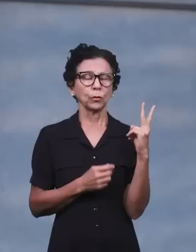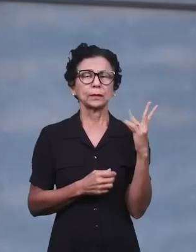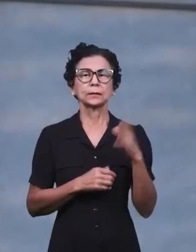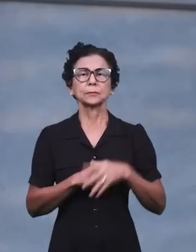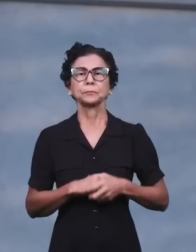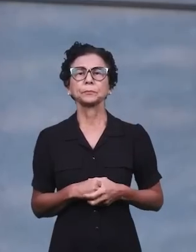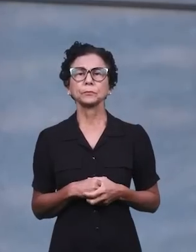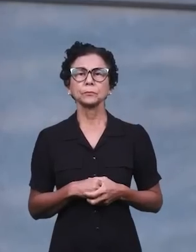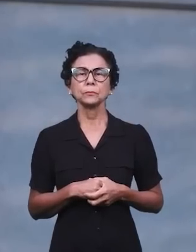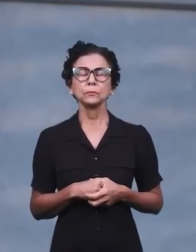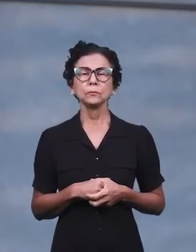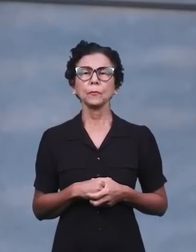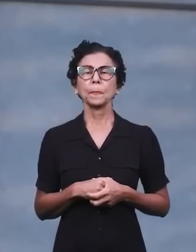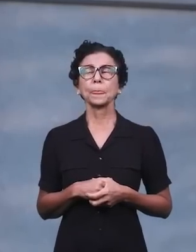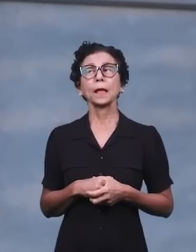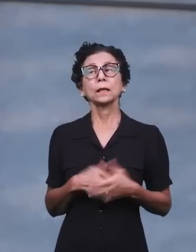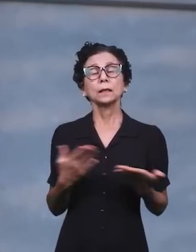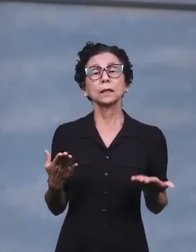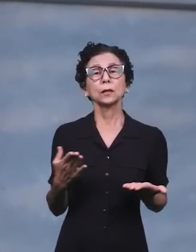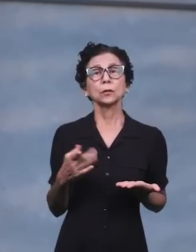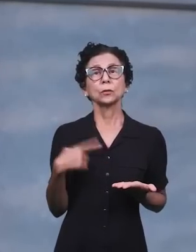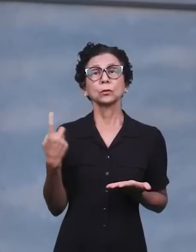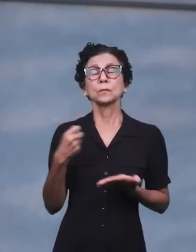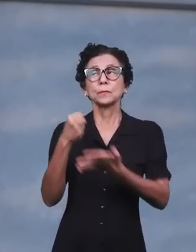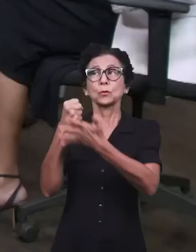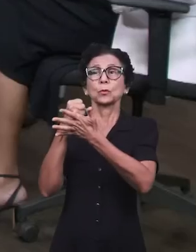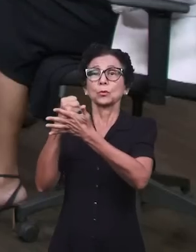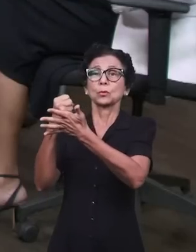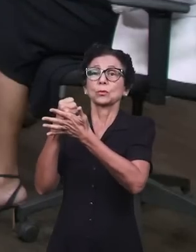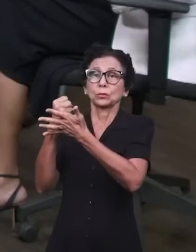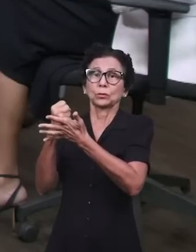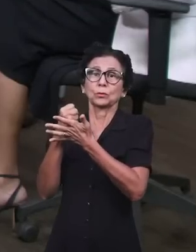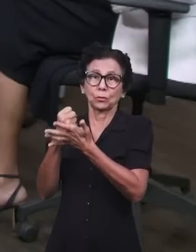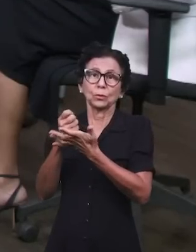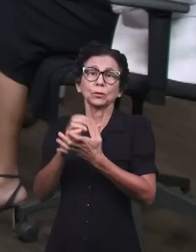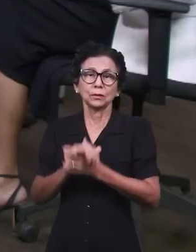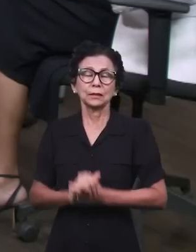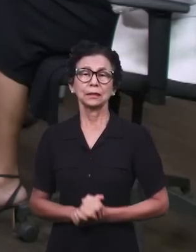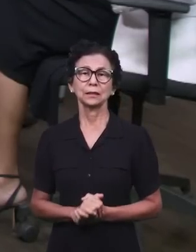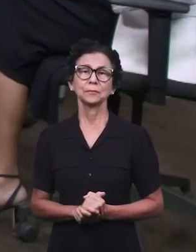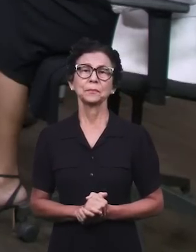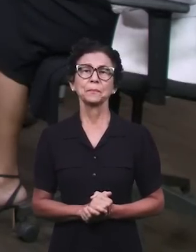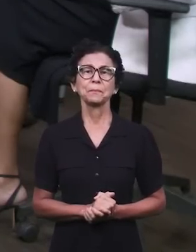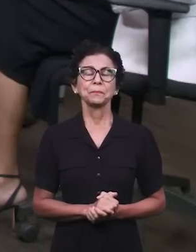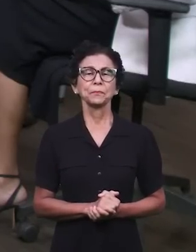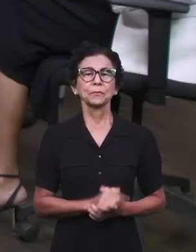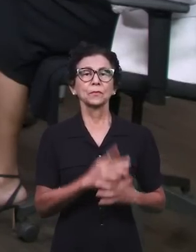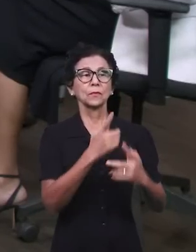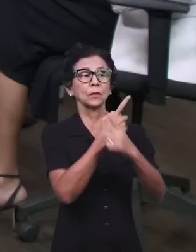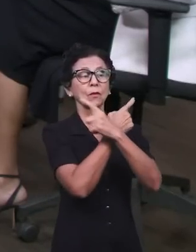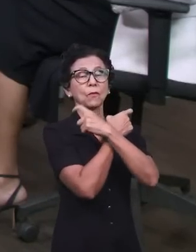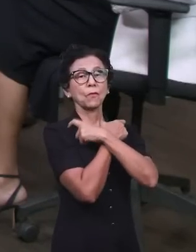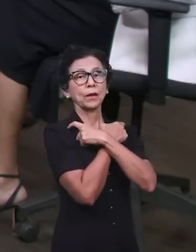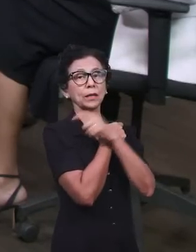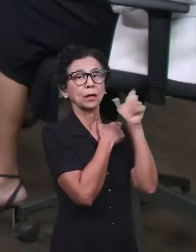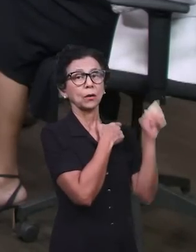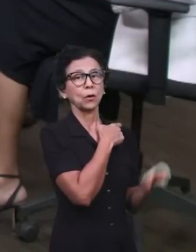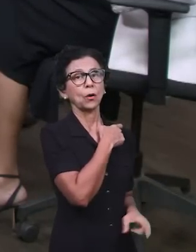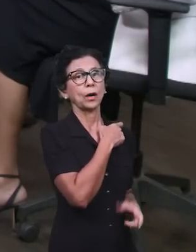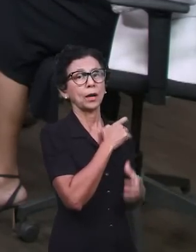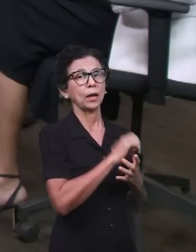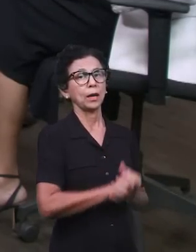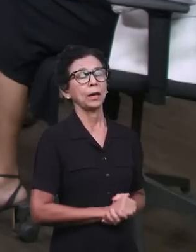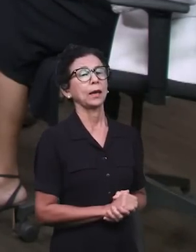Então, quando nós precisamos de socorro, eu também tenho pressa de ser socorrido. Uma coisa que o faraó não aprendeu no